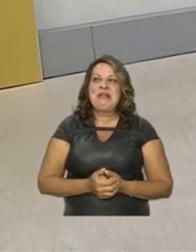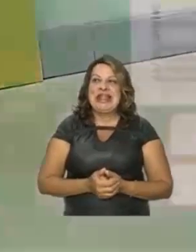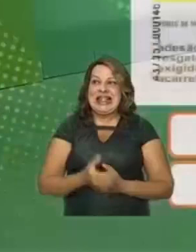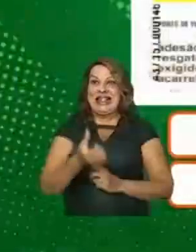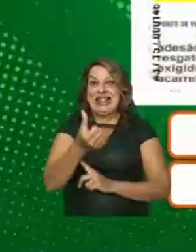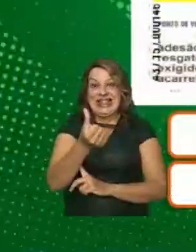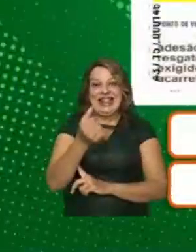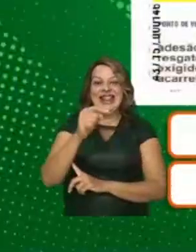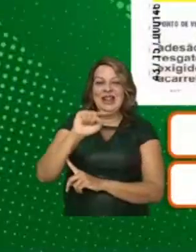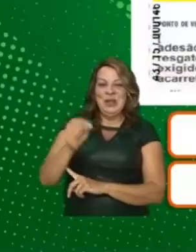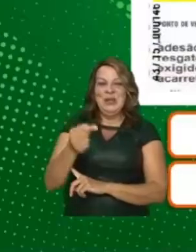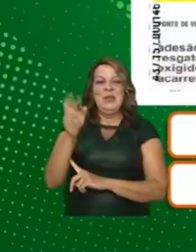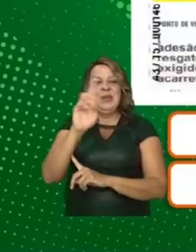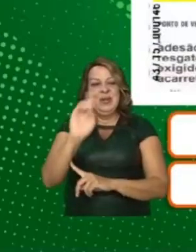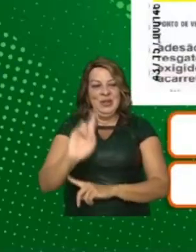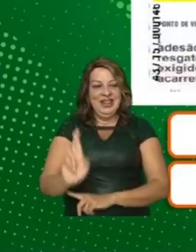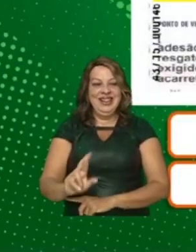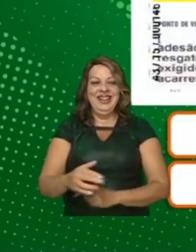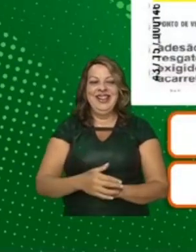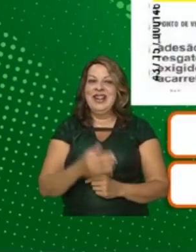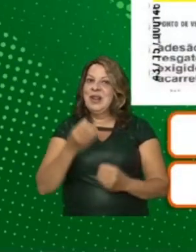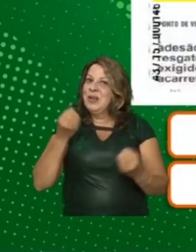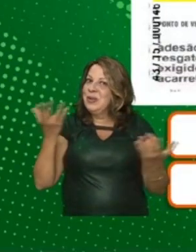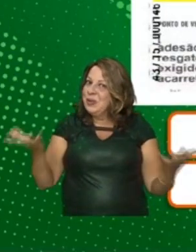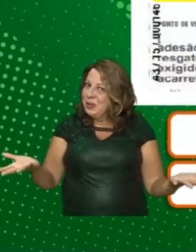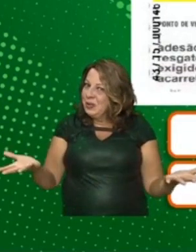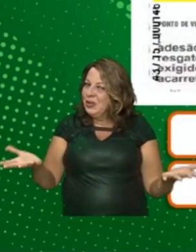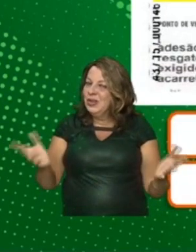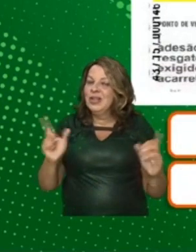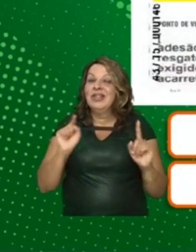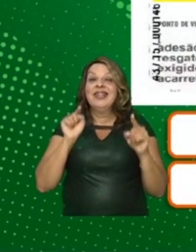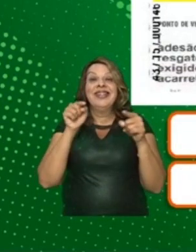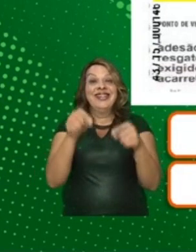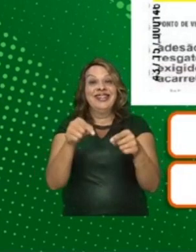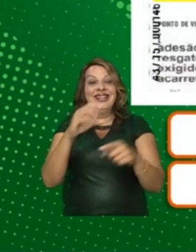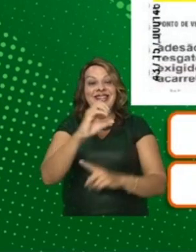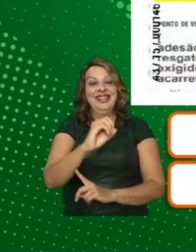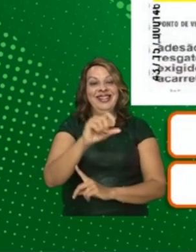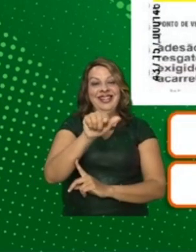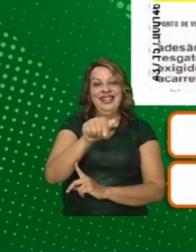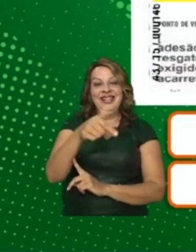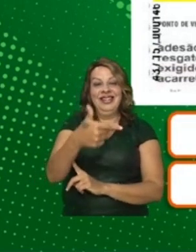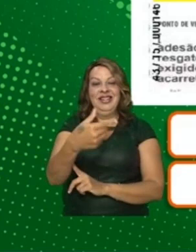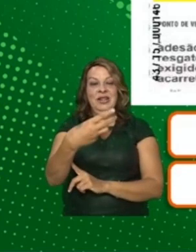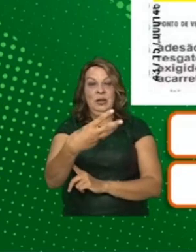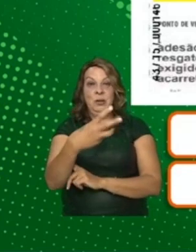Decidido. 6 mil reais aí que vão para o título